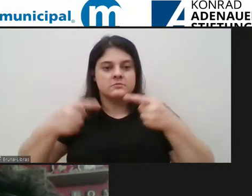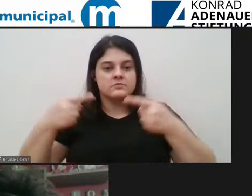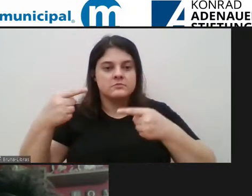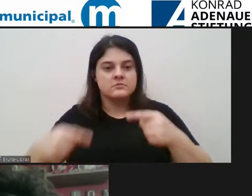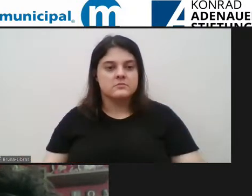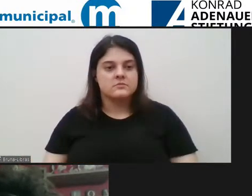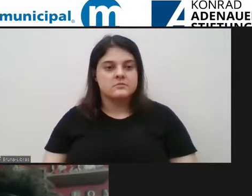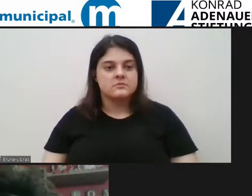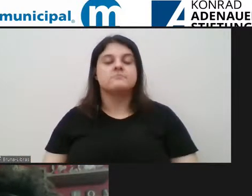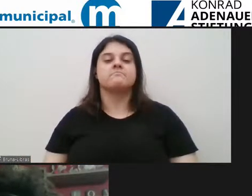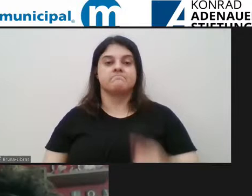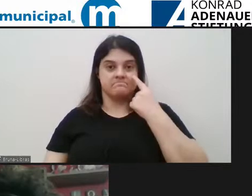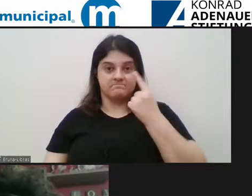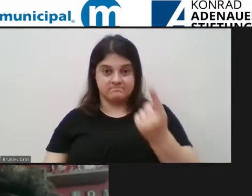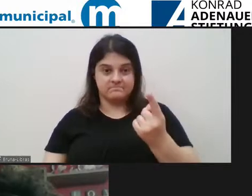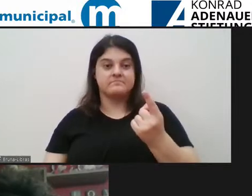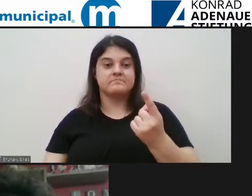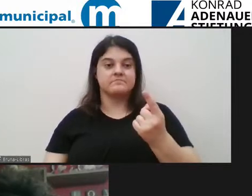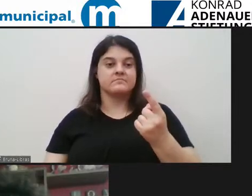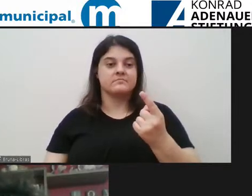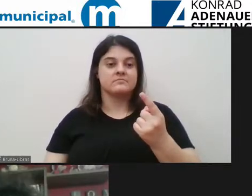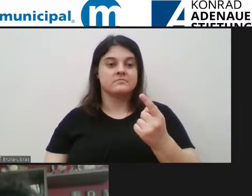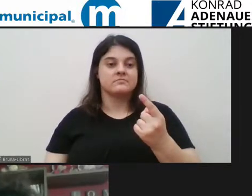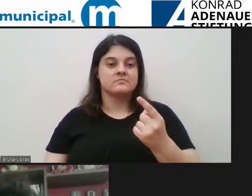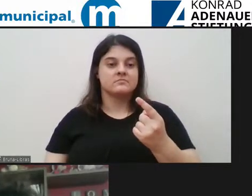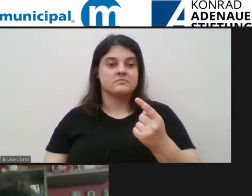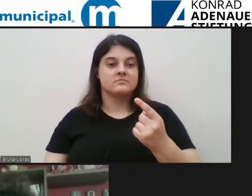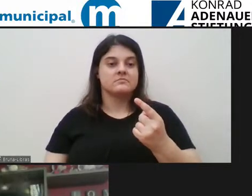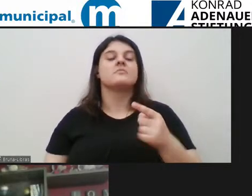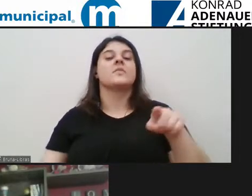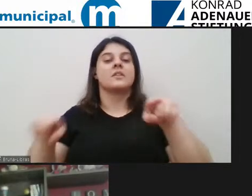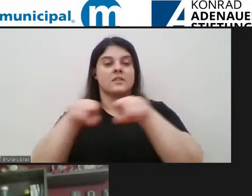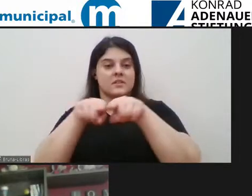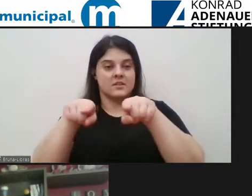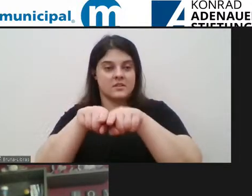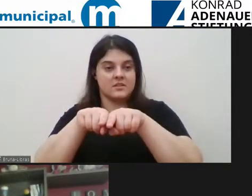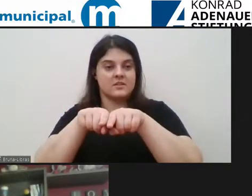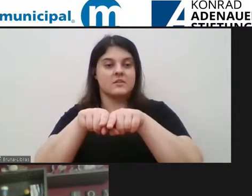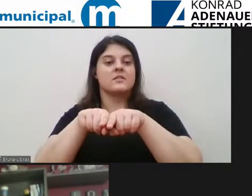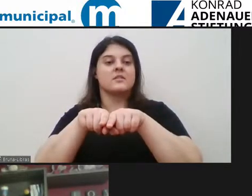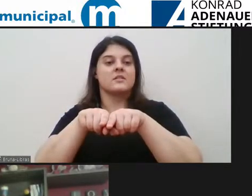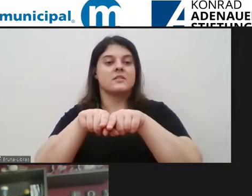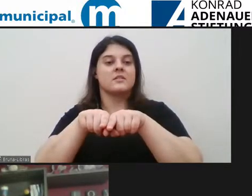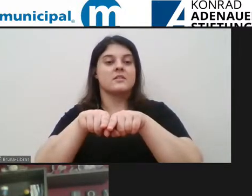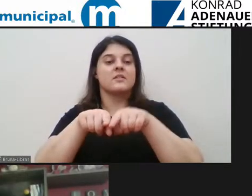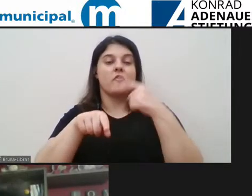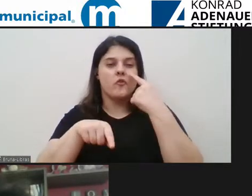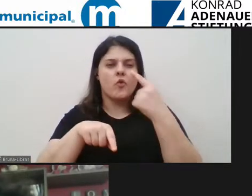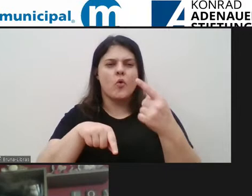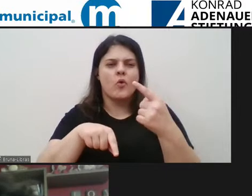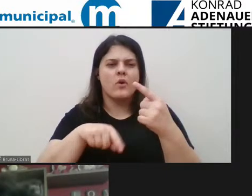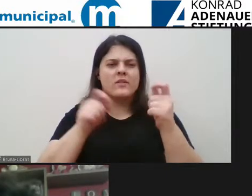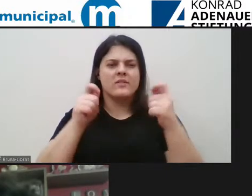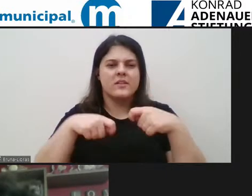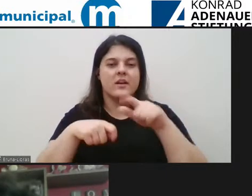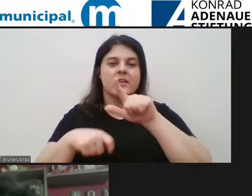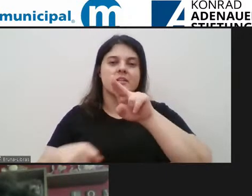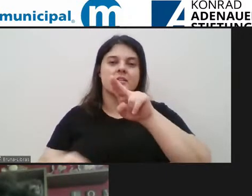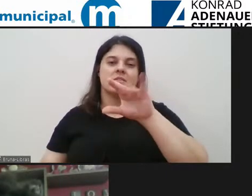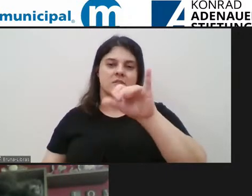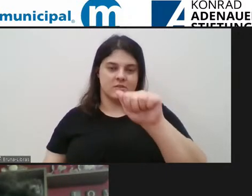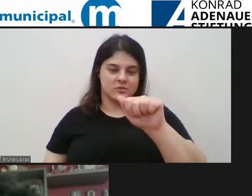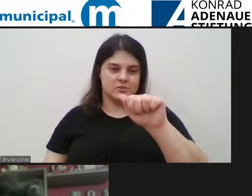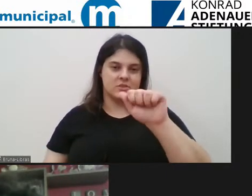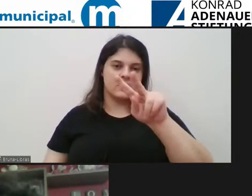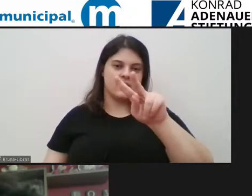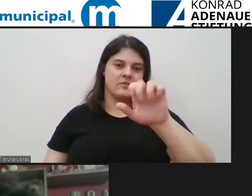sistema político brasileiro uma introdução tem organizado também pela pela genial haverá maior Lúcio Avelar